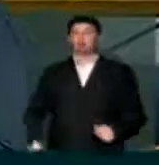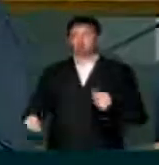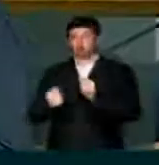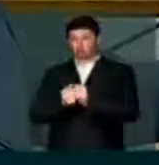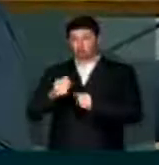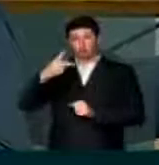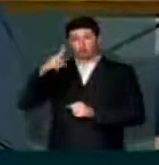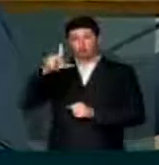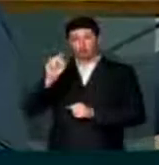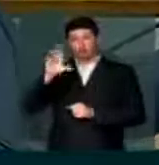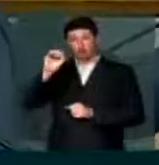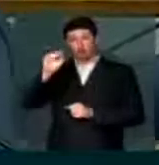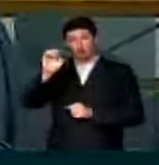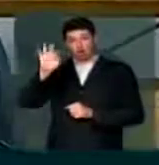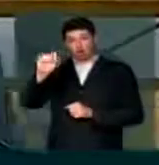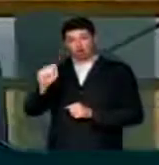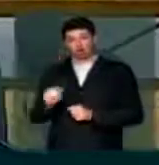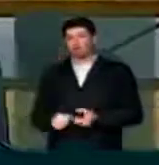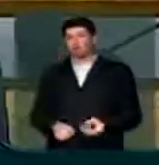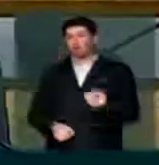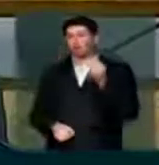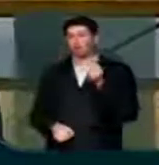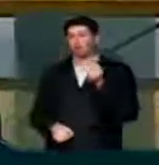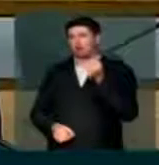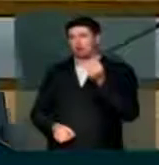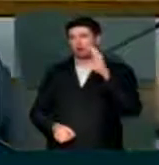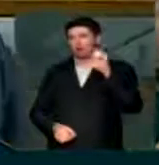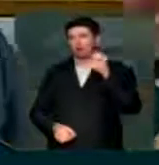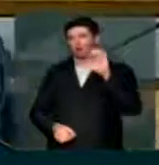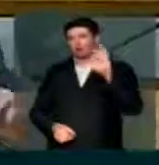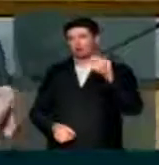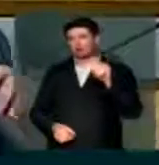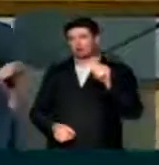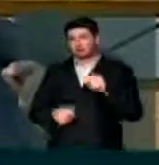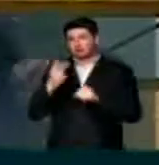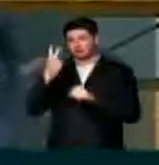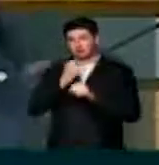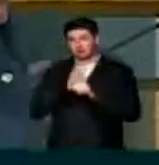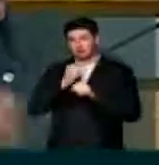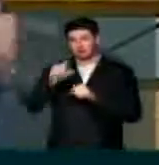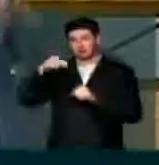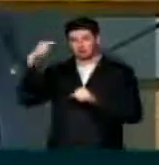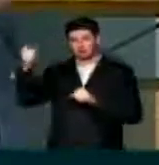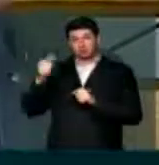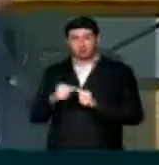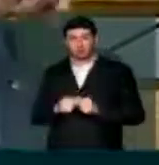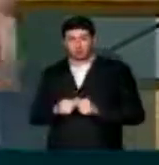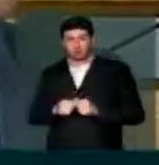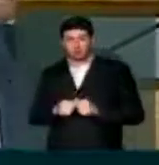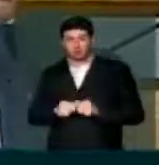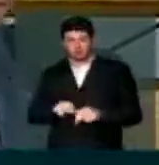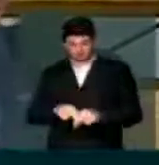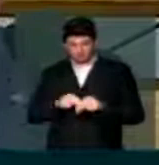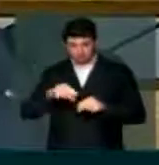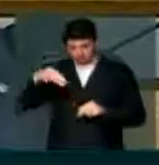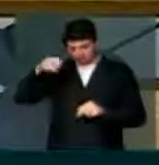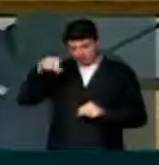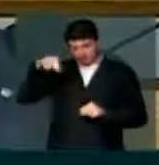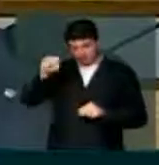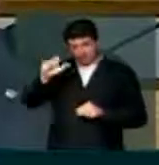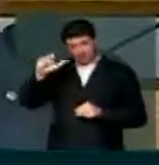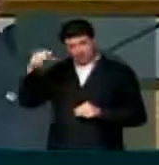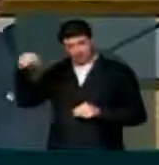lado de Paulo Roberto Costa. Como é que Paulo Roberto Costa, depois de 2 anos atuando na Petrobras, pós-escândalo do